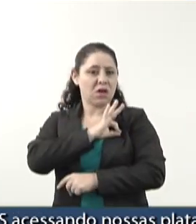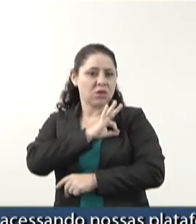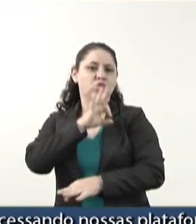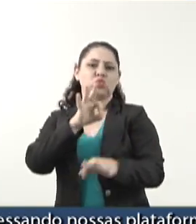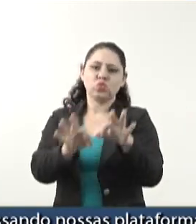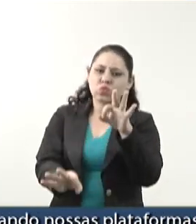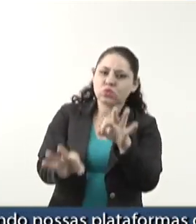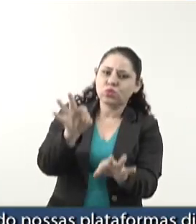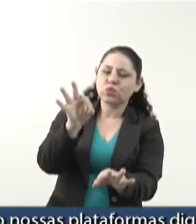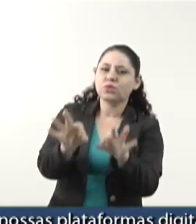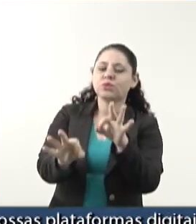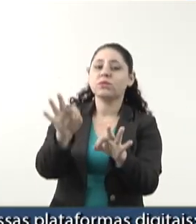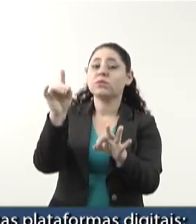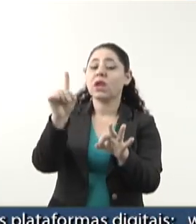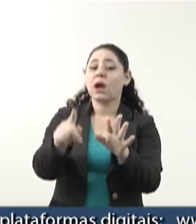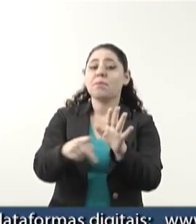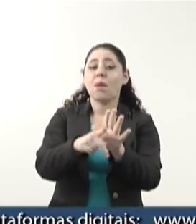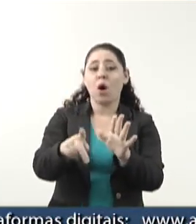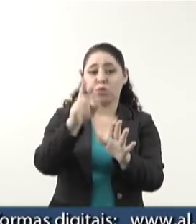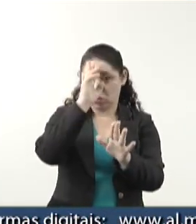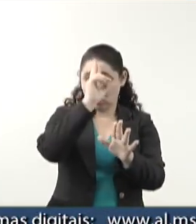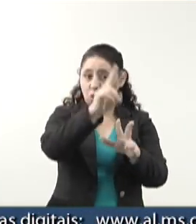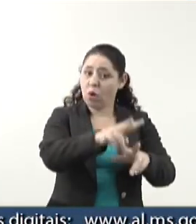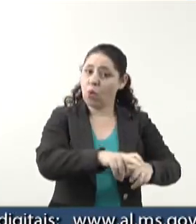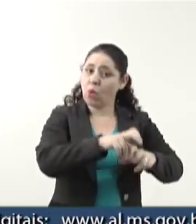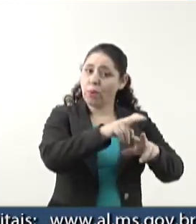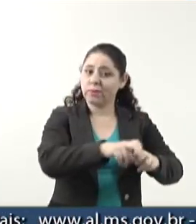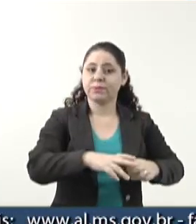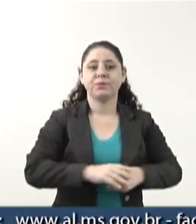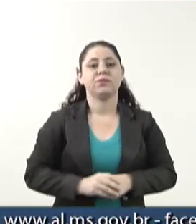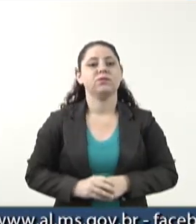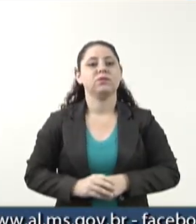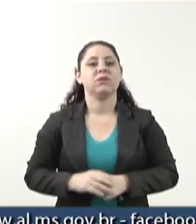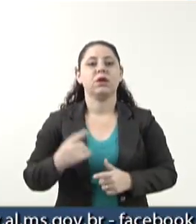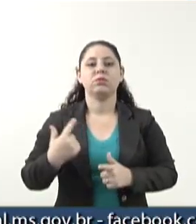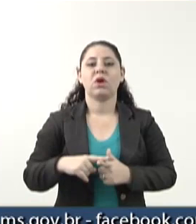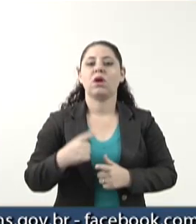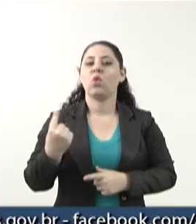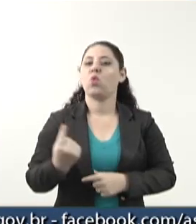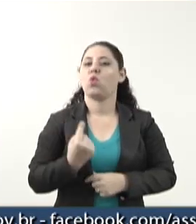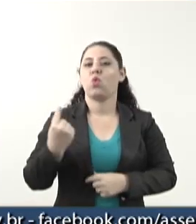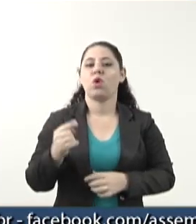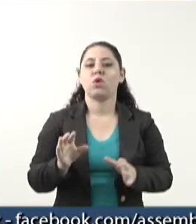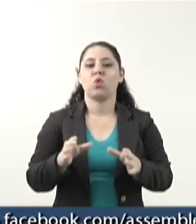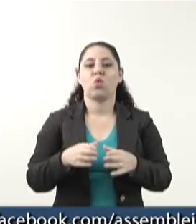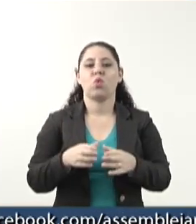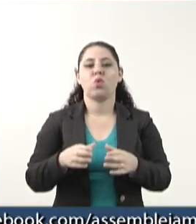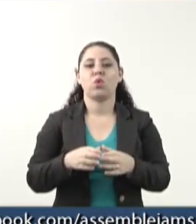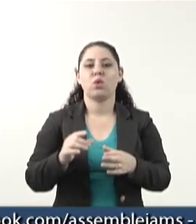do judiciário, é o produtor rural, certo? Porque é o único setor